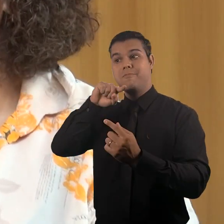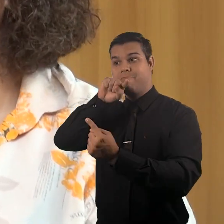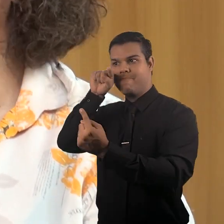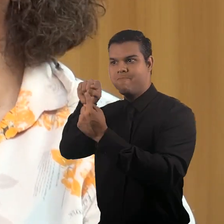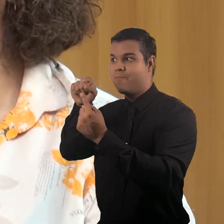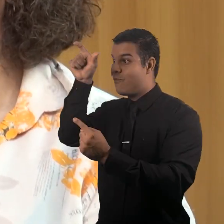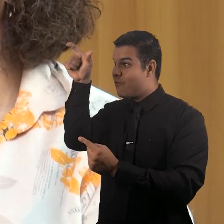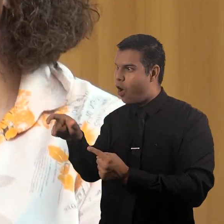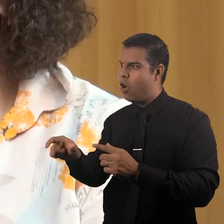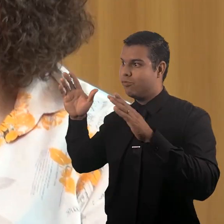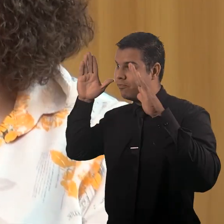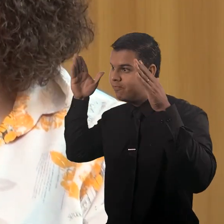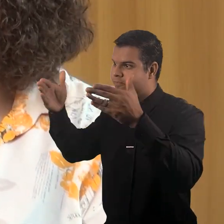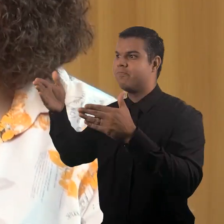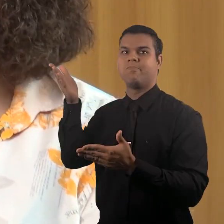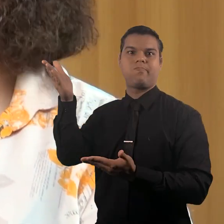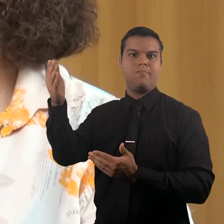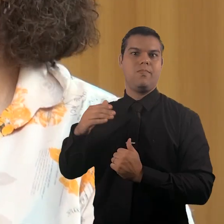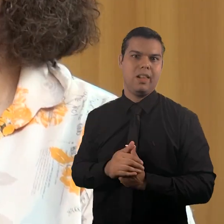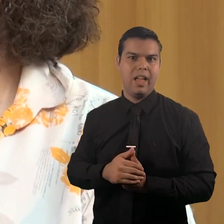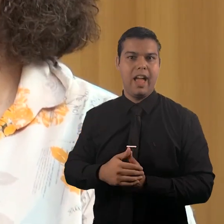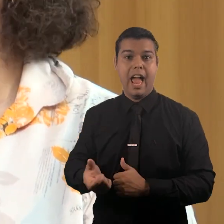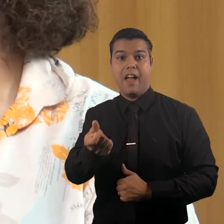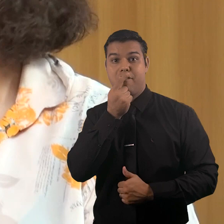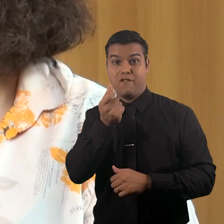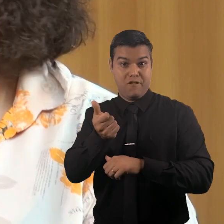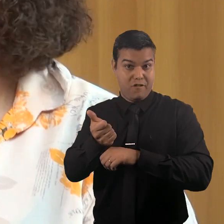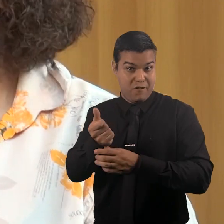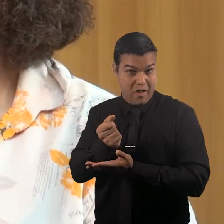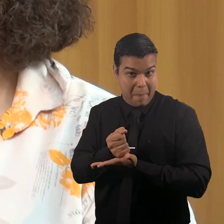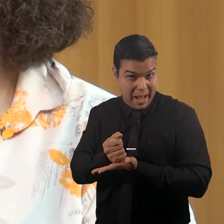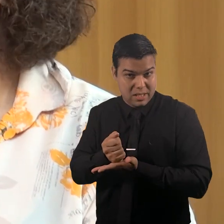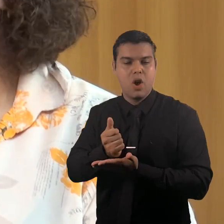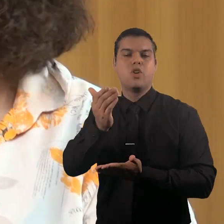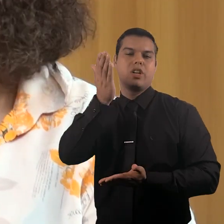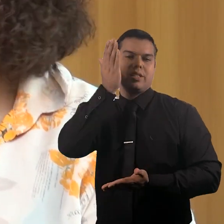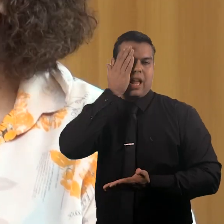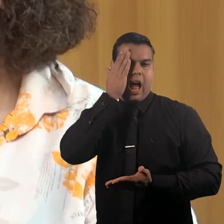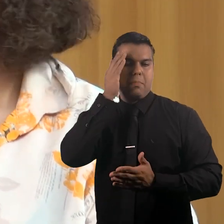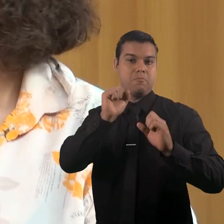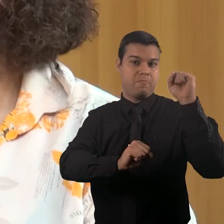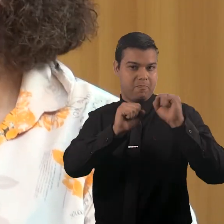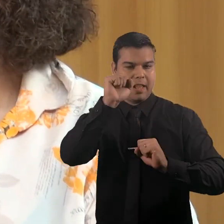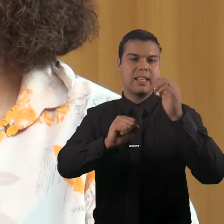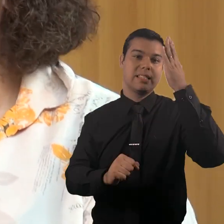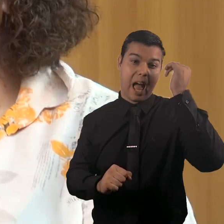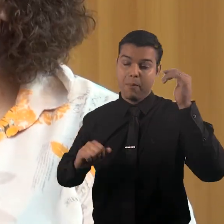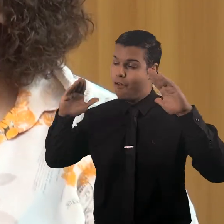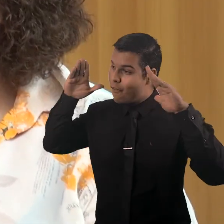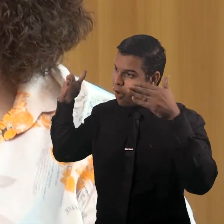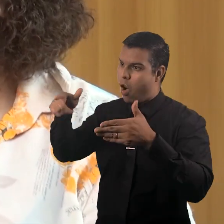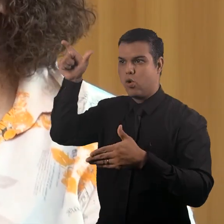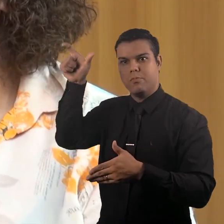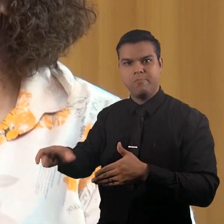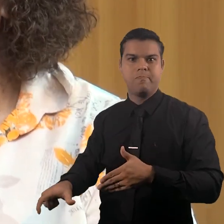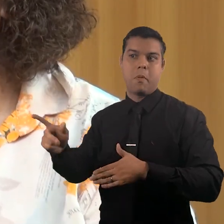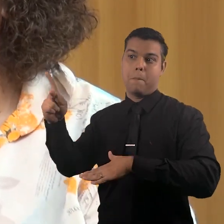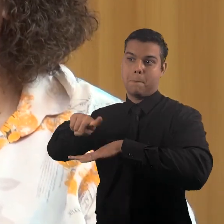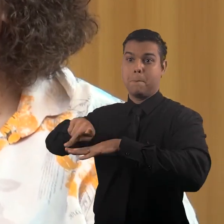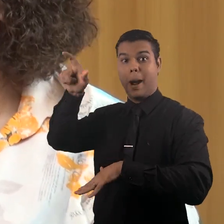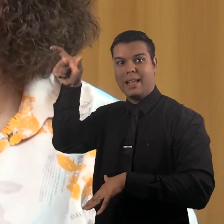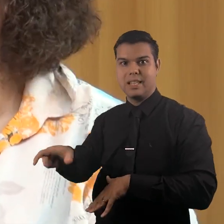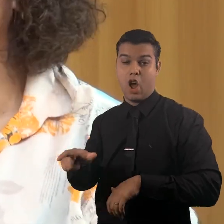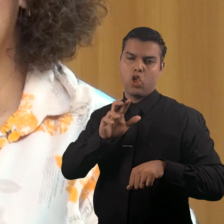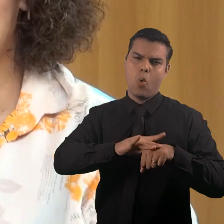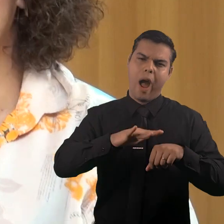mais holística, essa visão mais centrada no paciente. As grandes indústrias farmacêuticas já entenderam isso também. É o paciente, o centro